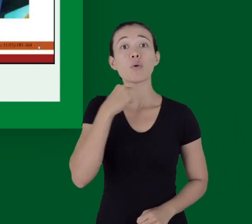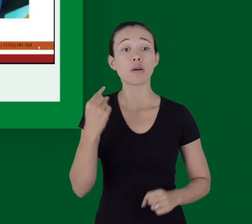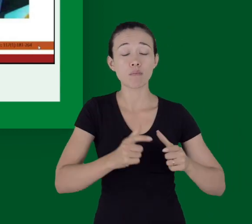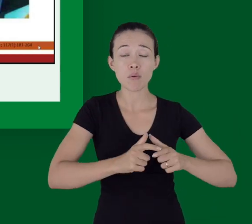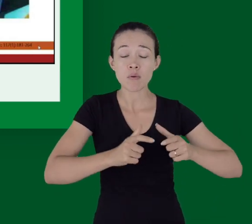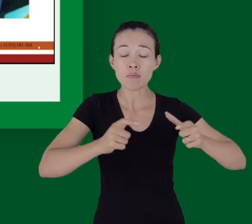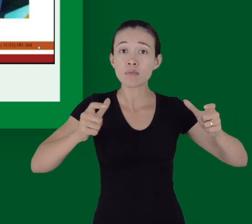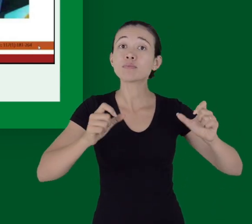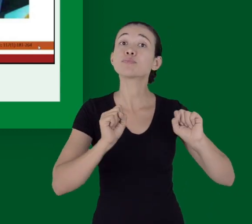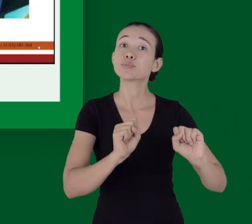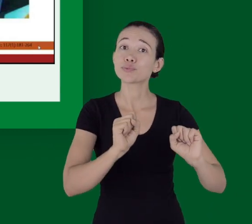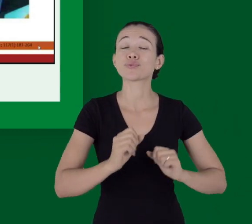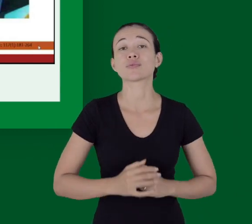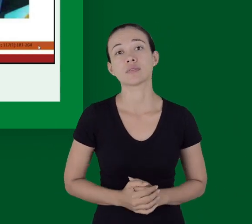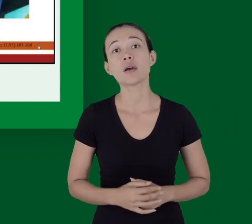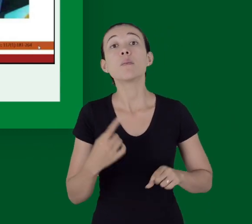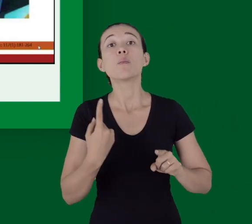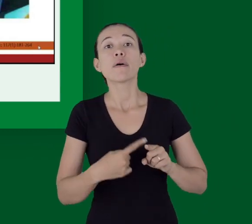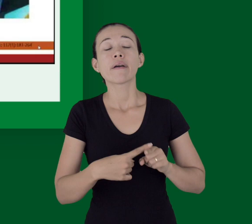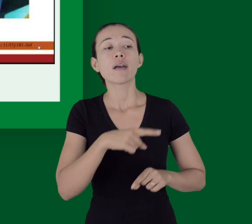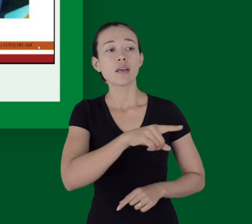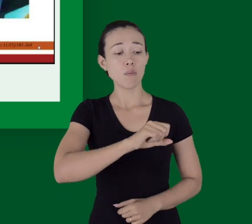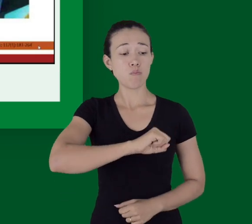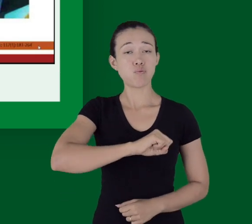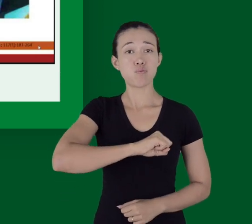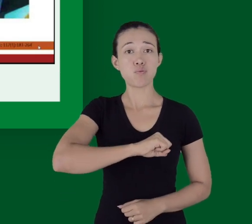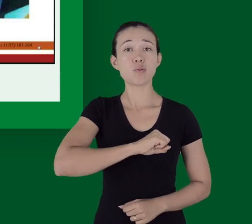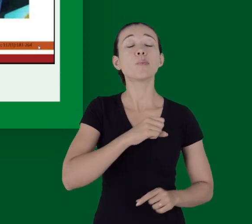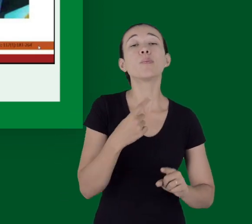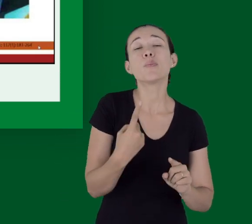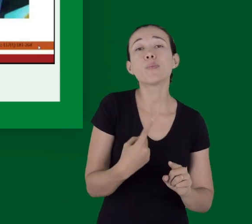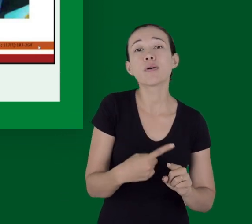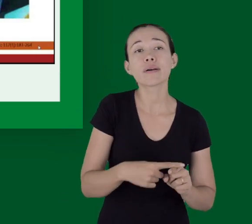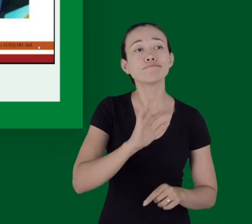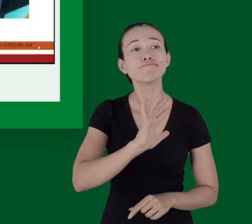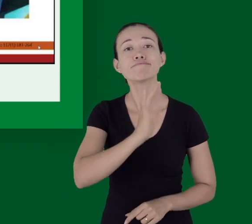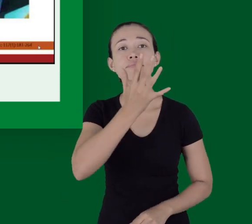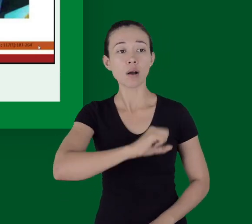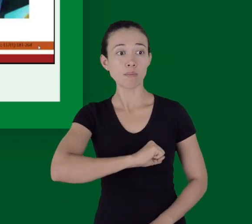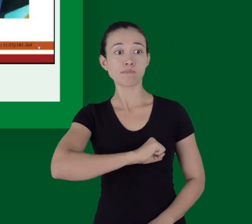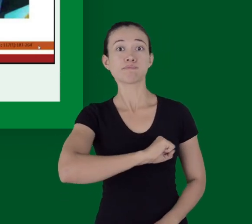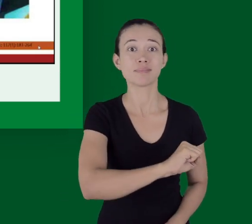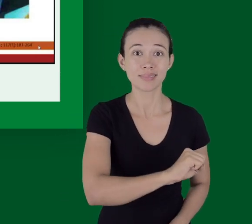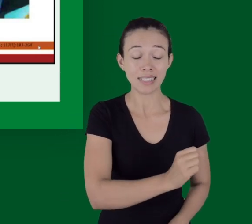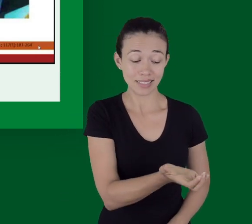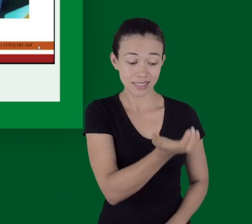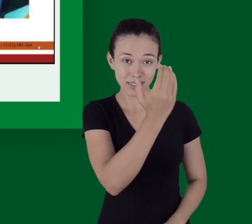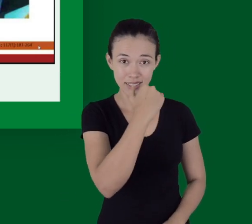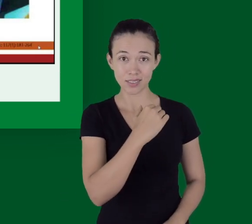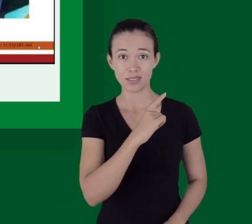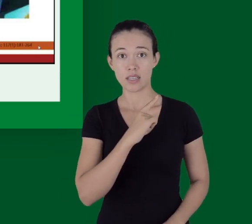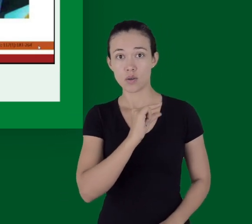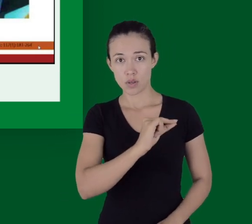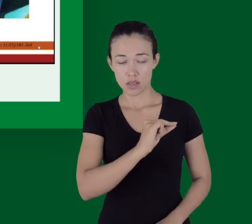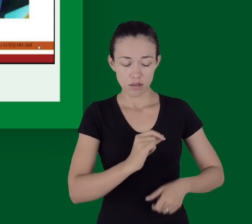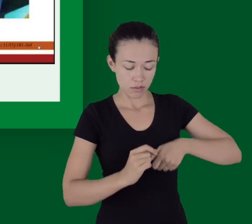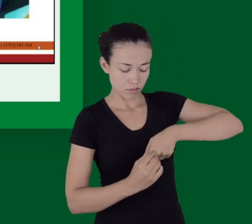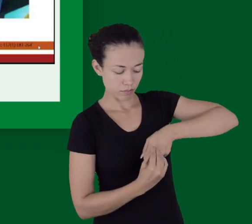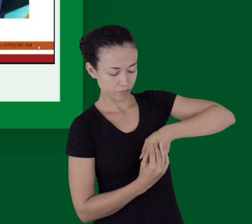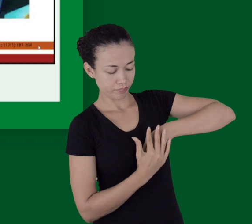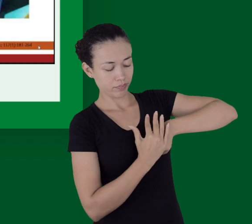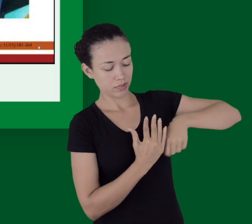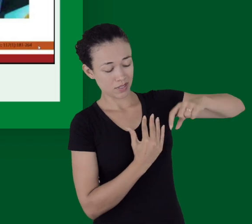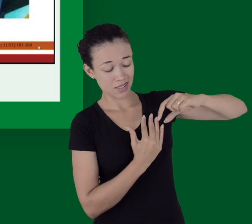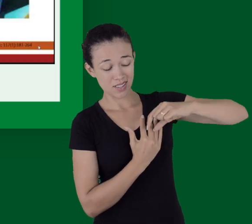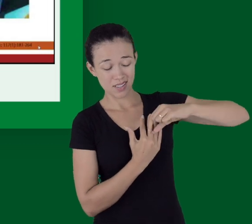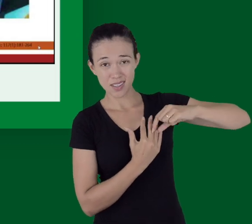do paciente pode ser apenas de resposta por conta do infarto que está acontecendo, da obstrução. O coração tende a